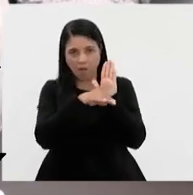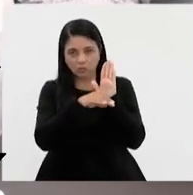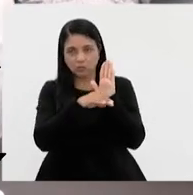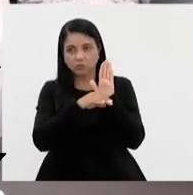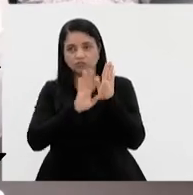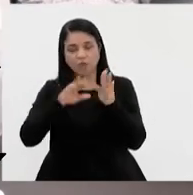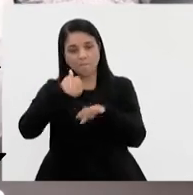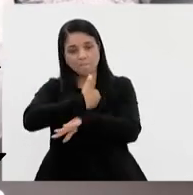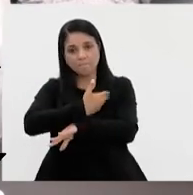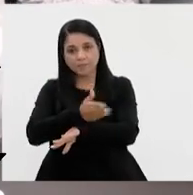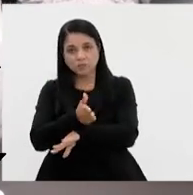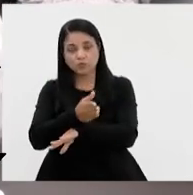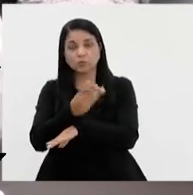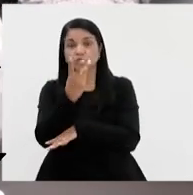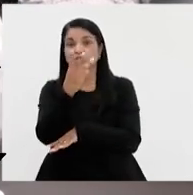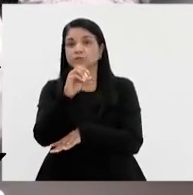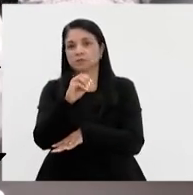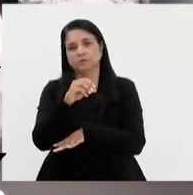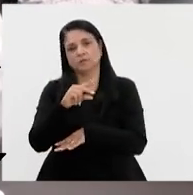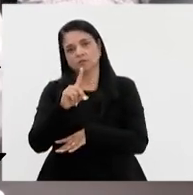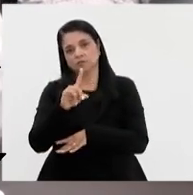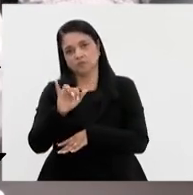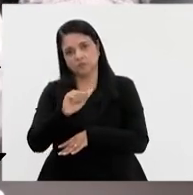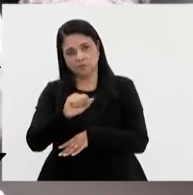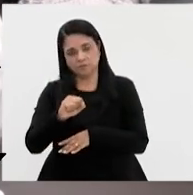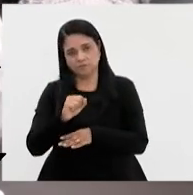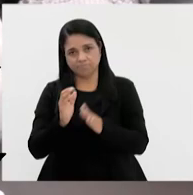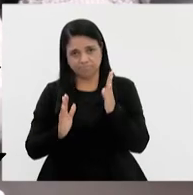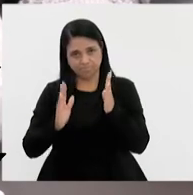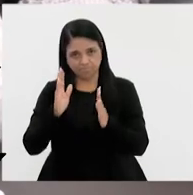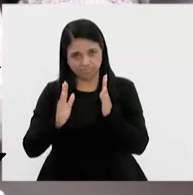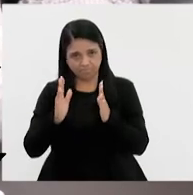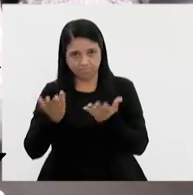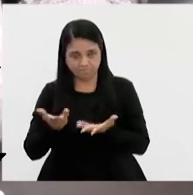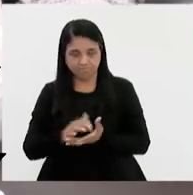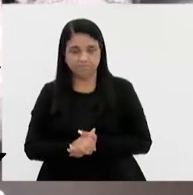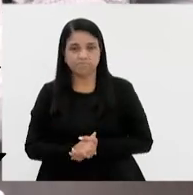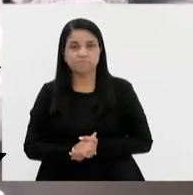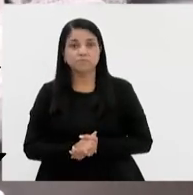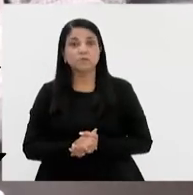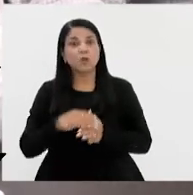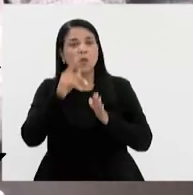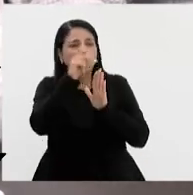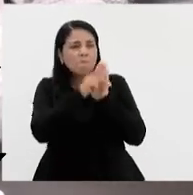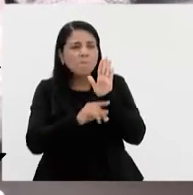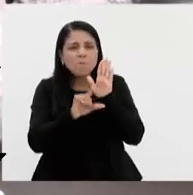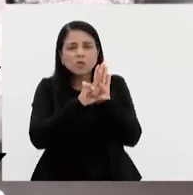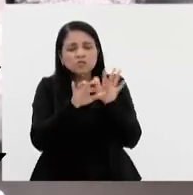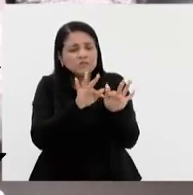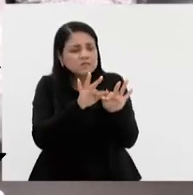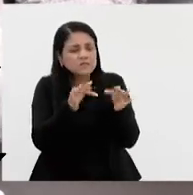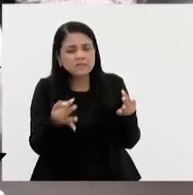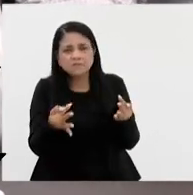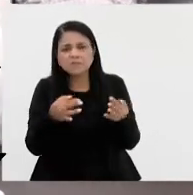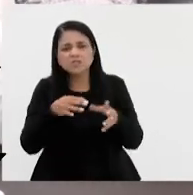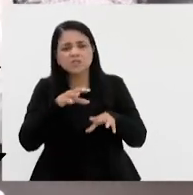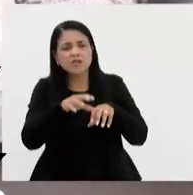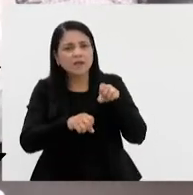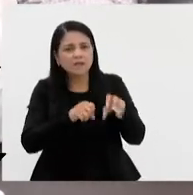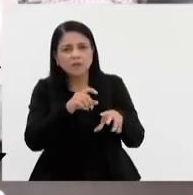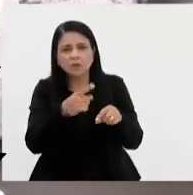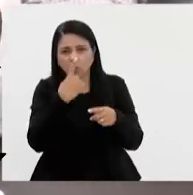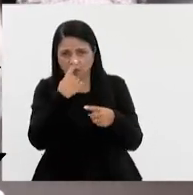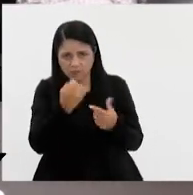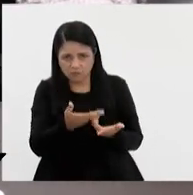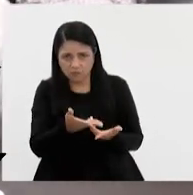extrapolou amplamente o prazo da baixa em diligência. É um projeto muito simples sobre catadores. Só isso,